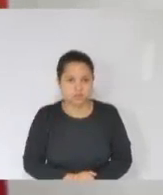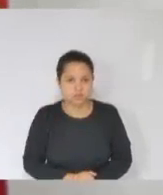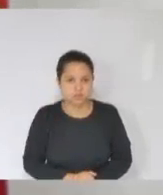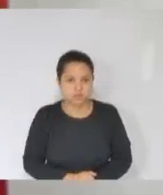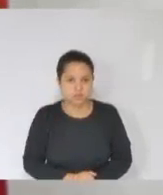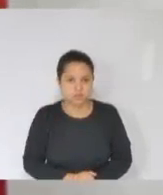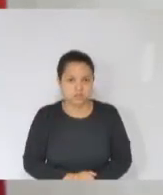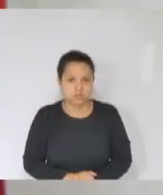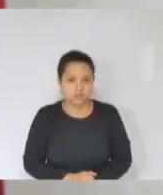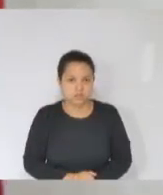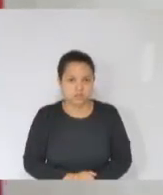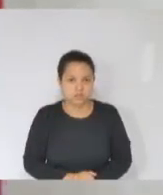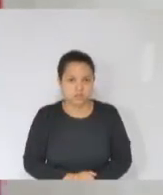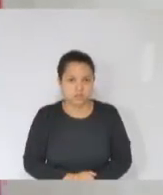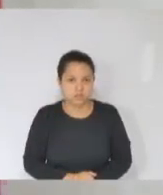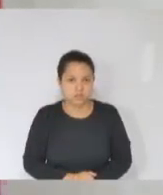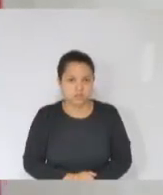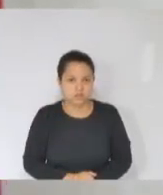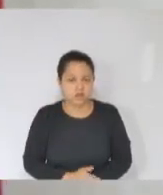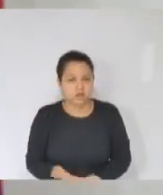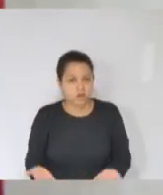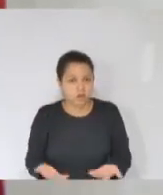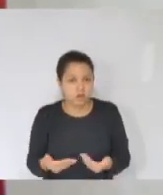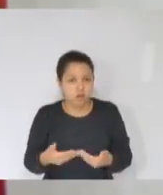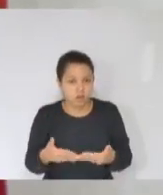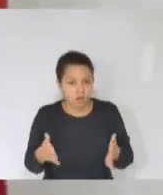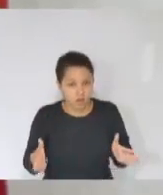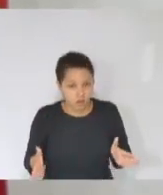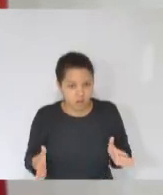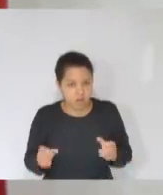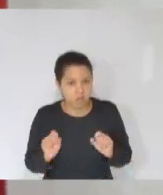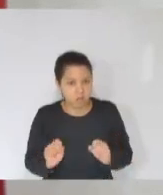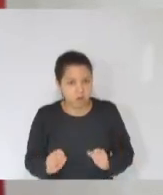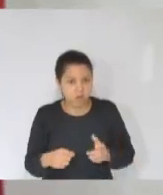E a gente está assim aberto agora para pergunta,